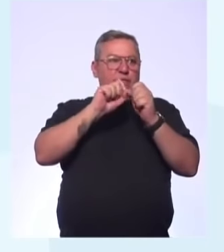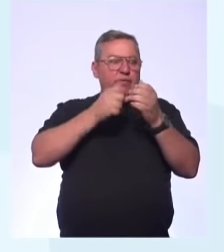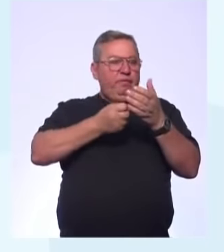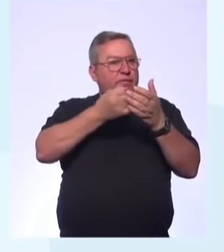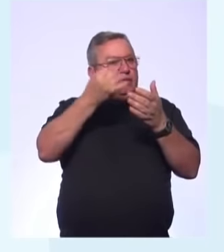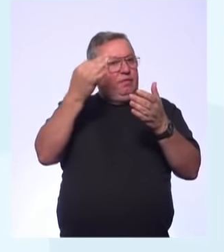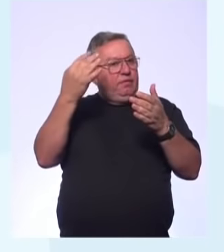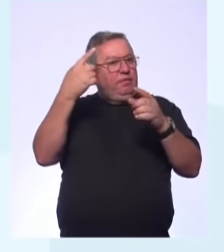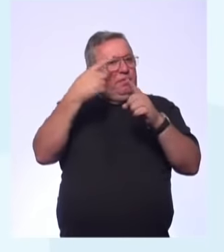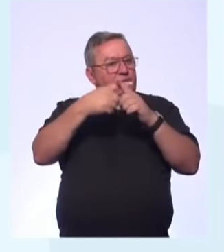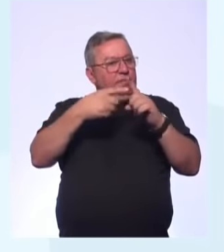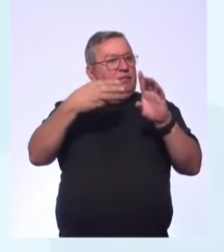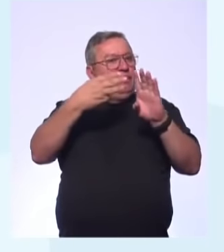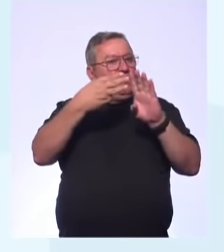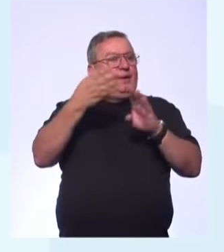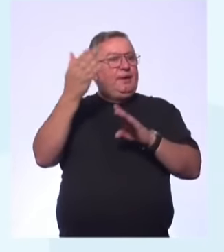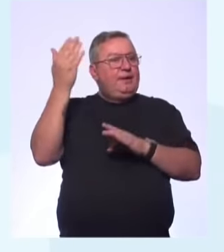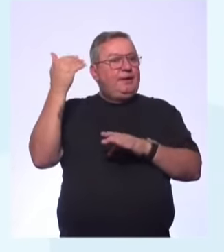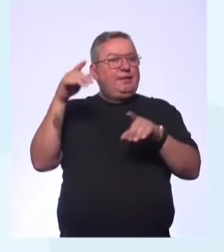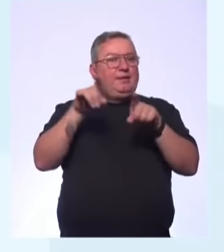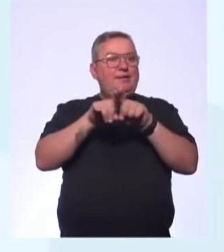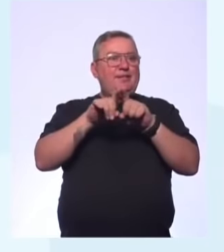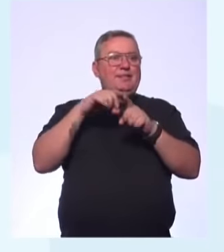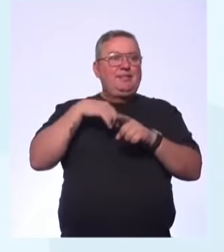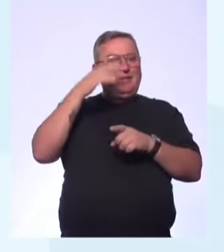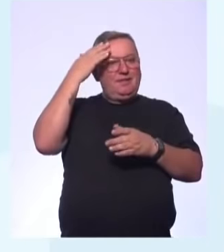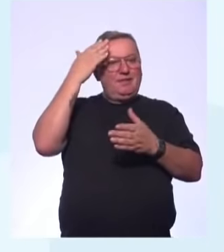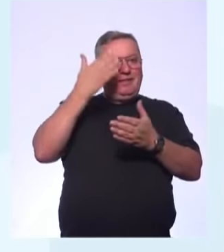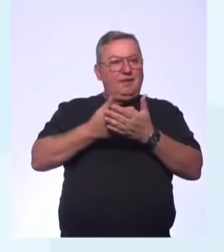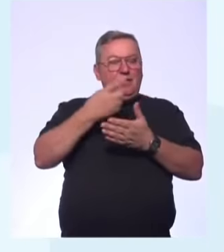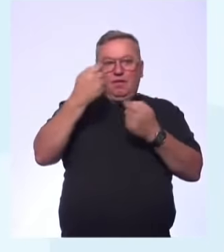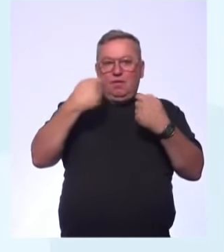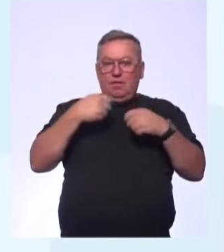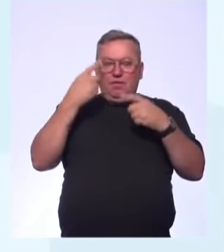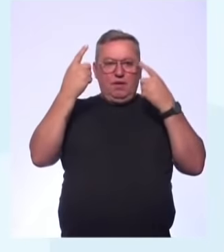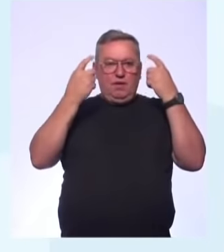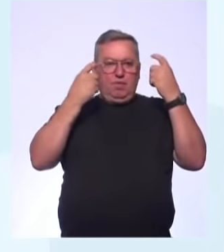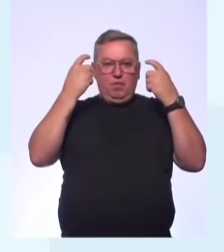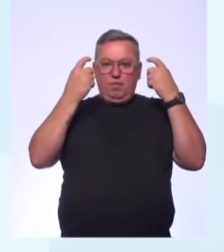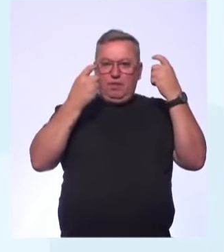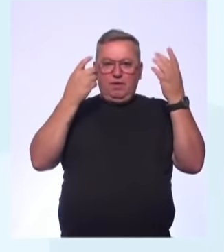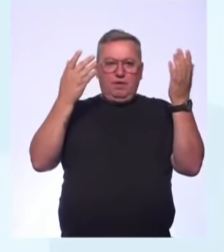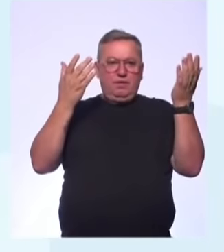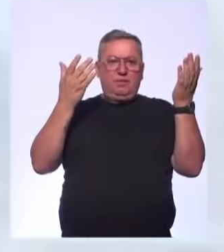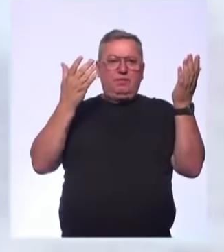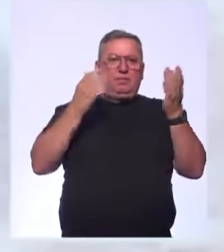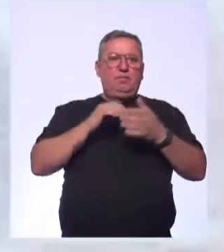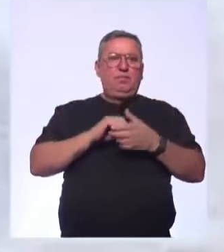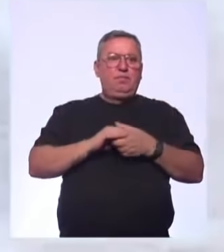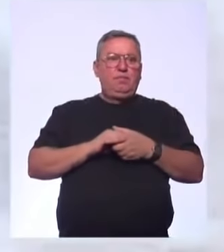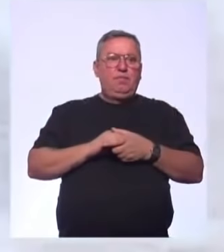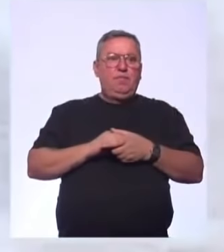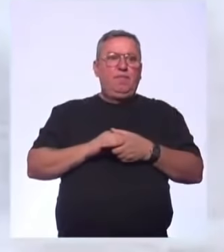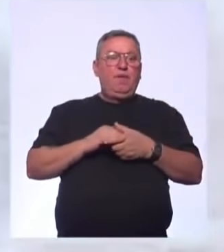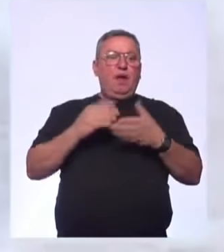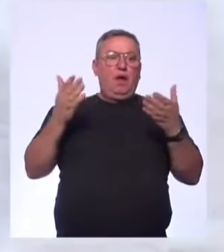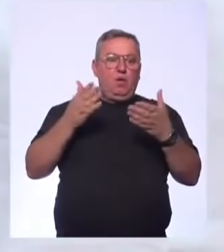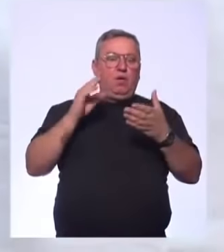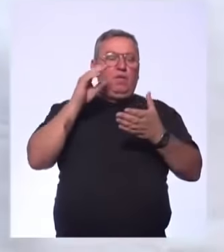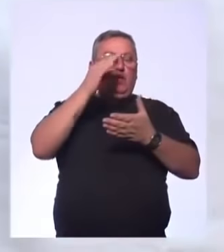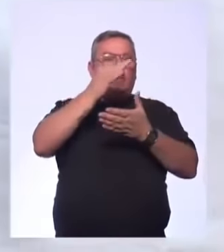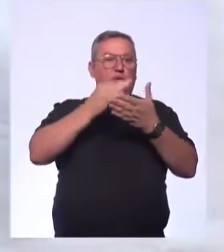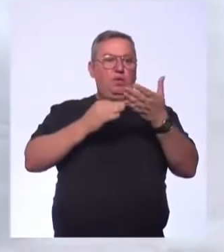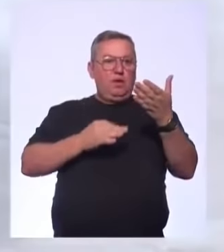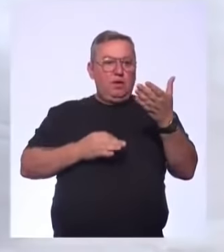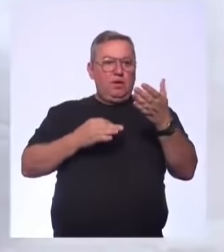vezes esse bimestre passado. Então, eu acredito que você não precise ficar com essa pergunta aí na tela. Então, a gente vai deixar o texto, porque